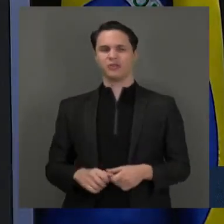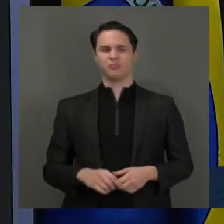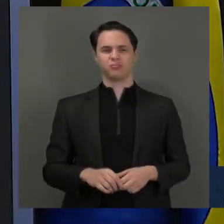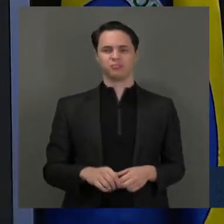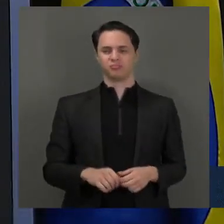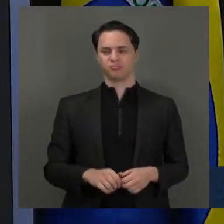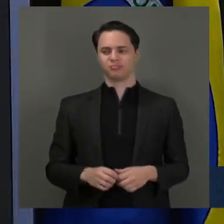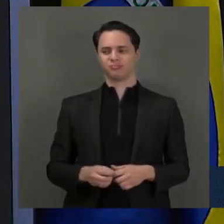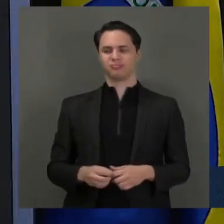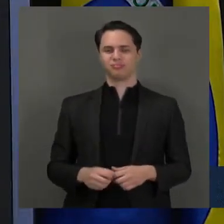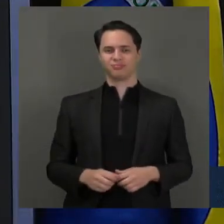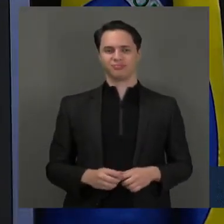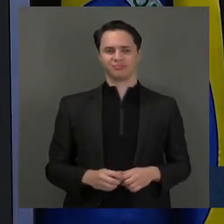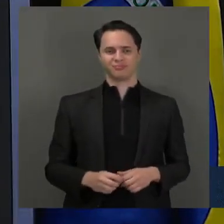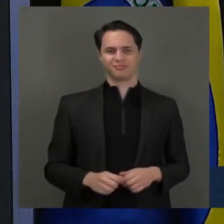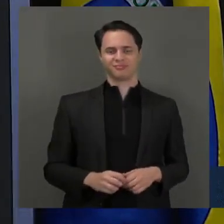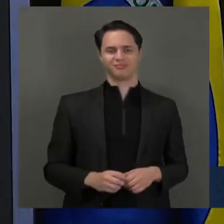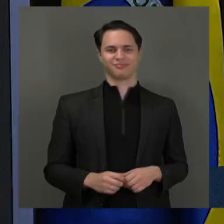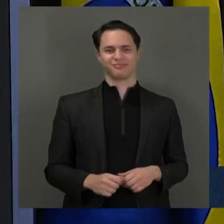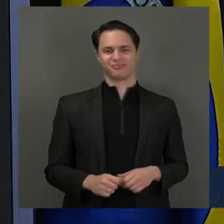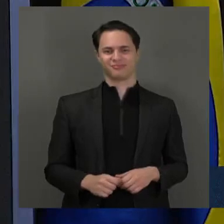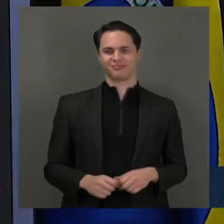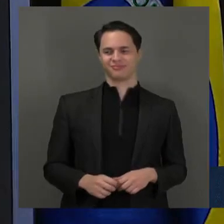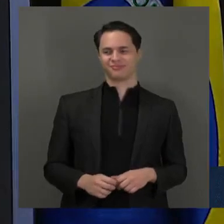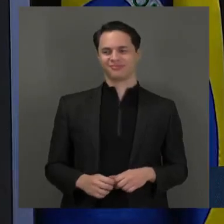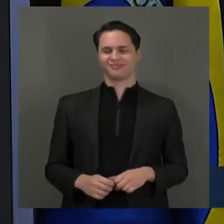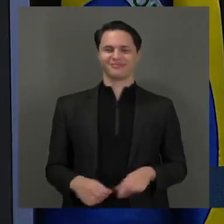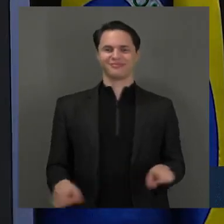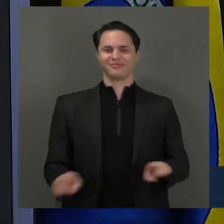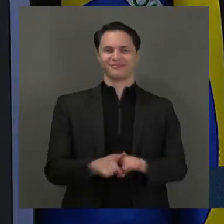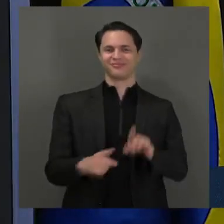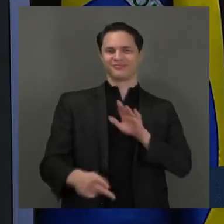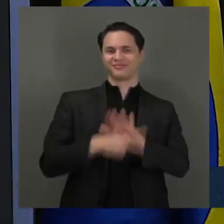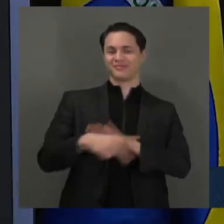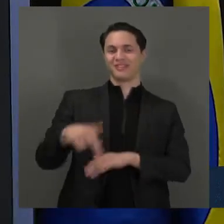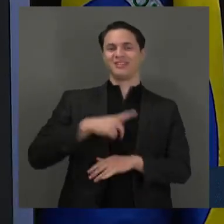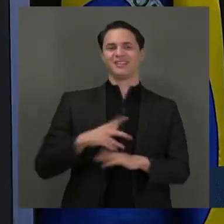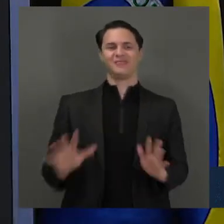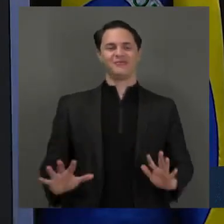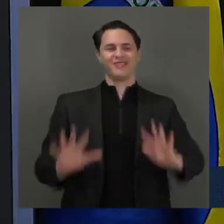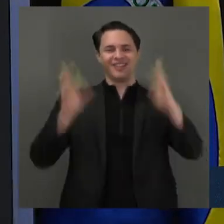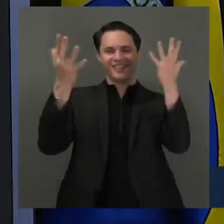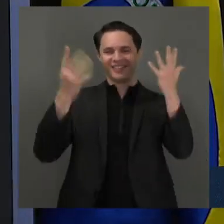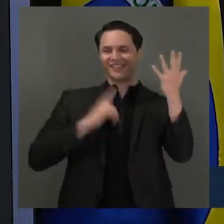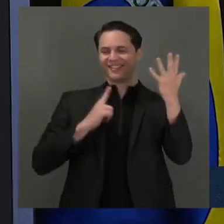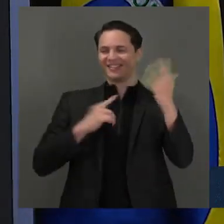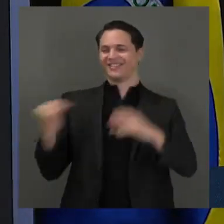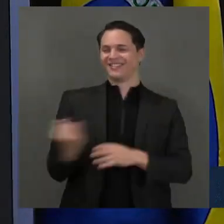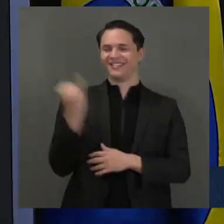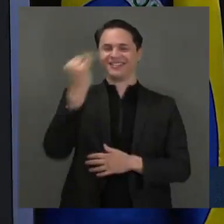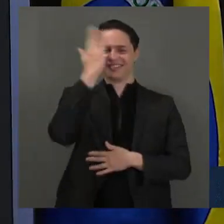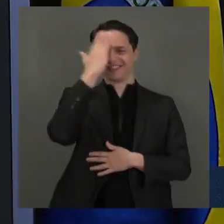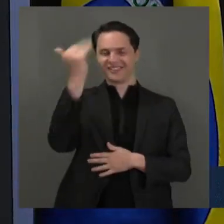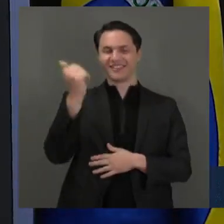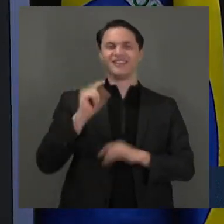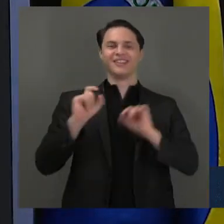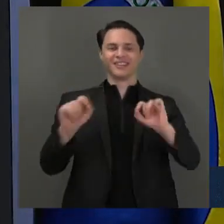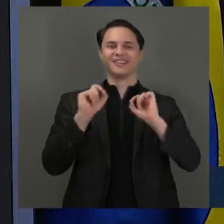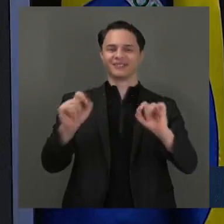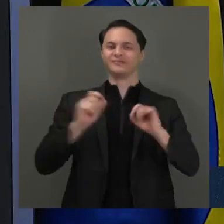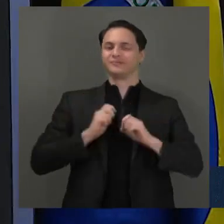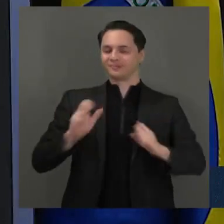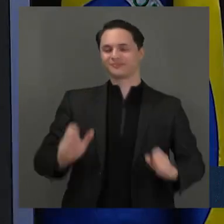Esses dias, segunda-feira especialmente, aconteceu um evento muito importante que me inspirou a fazer